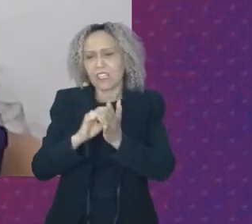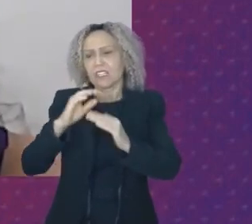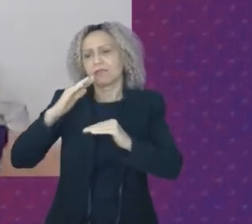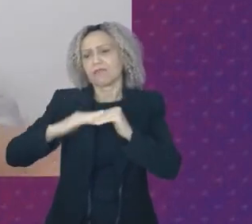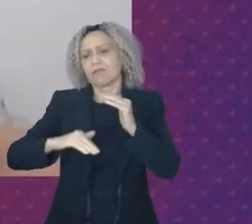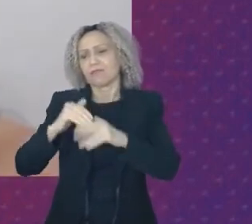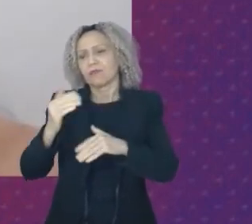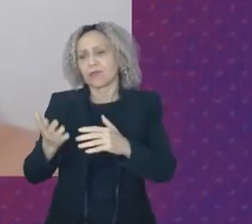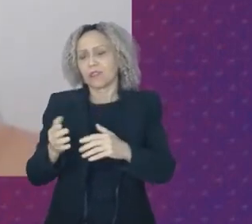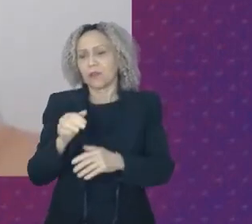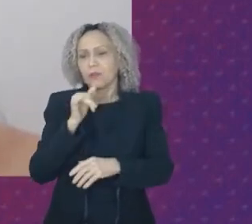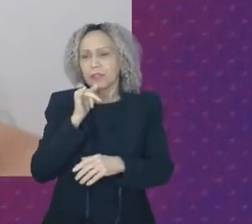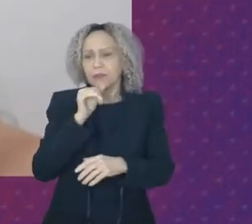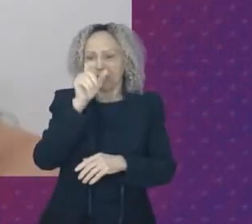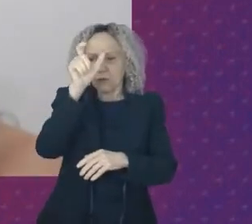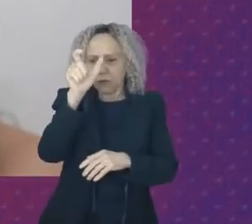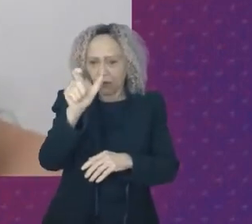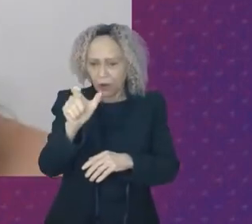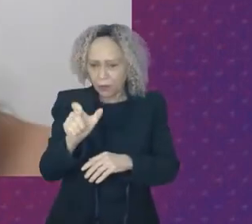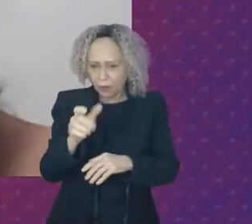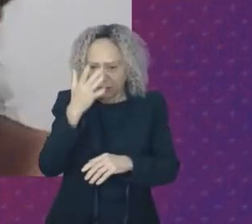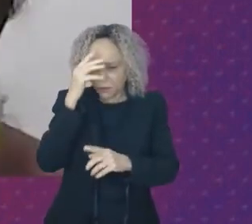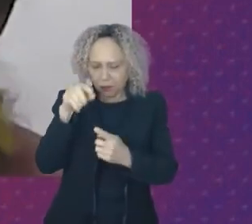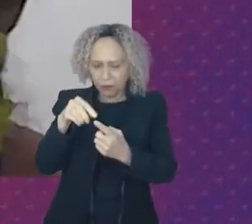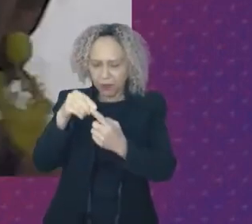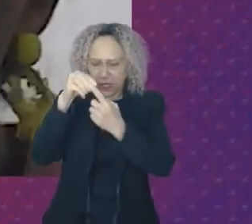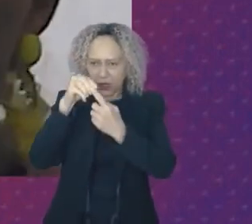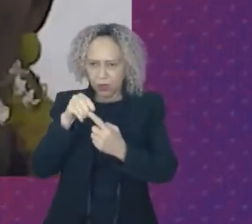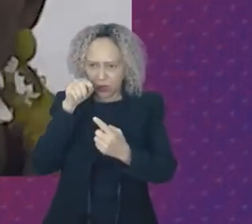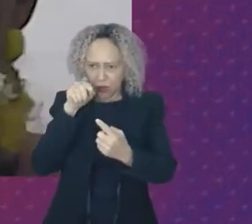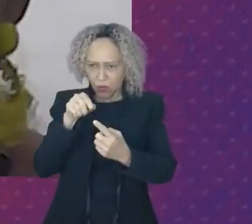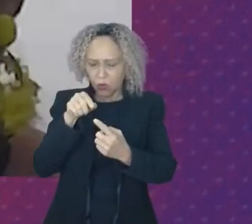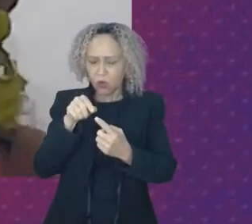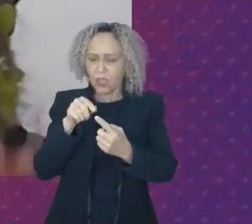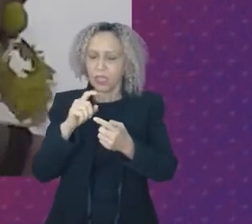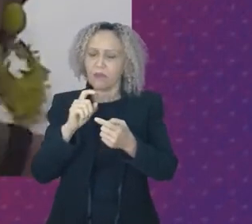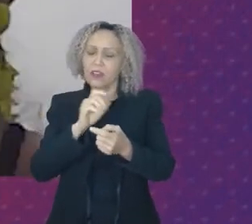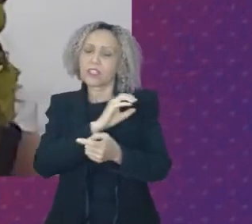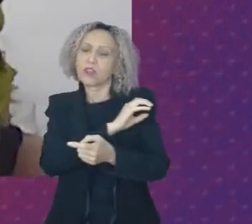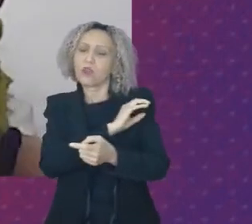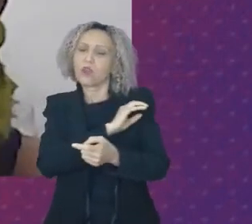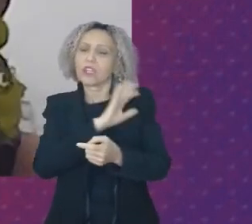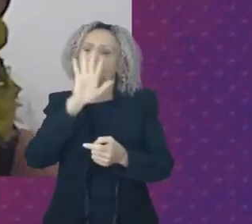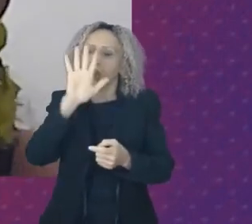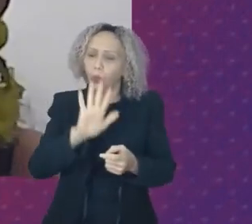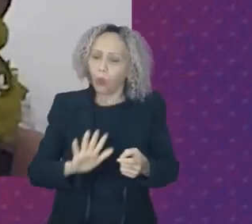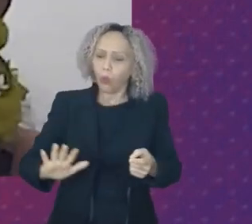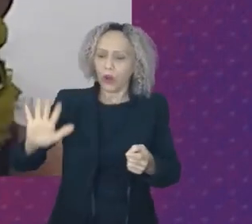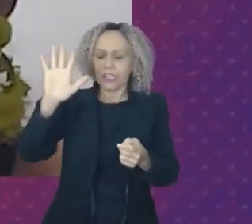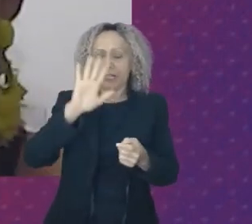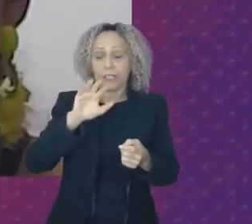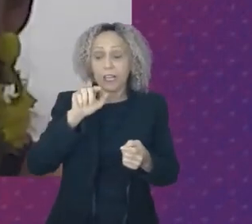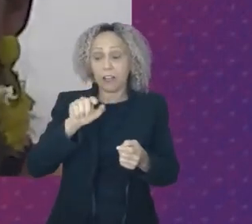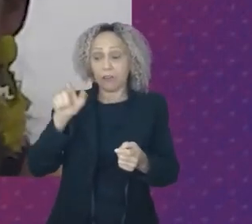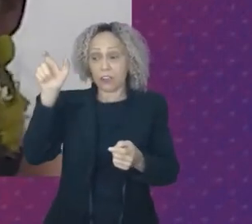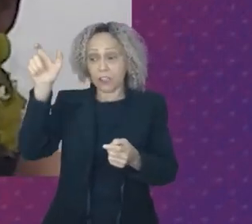fazer esse processo de coordenação geral, ela precisa ser de extrema confiança do candidato ou da candidata.